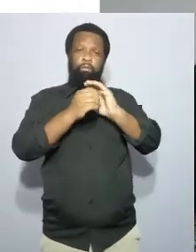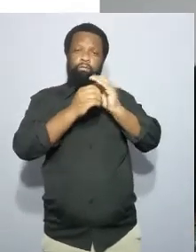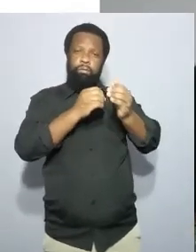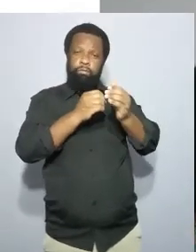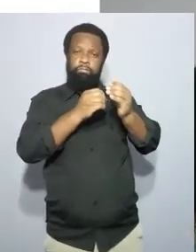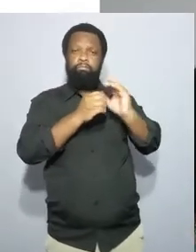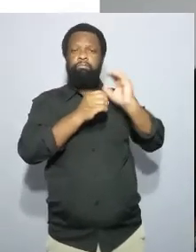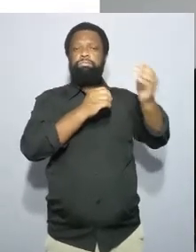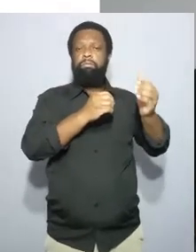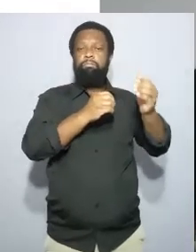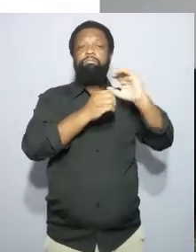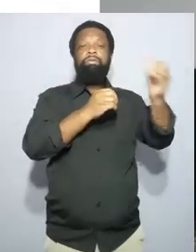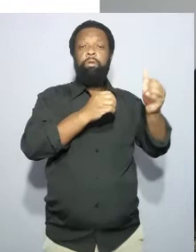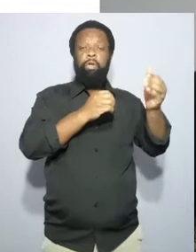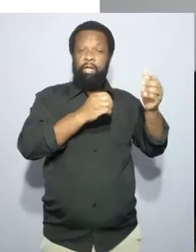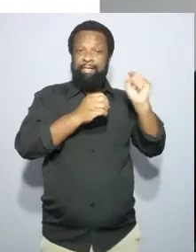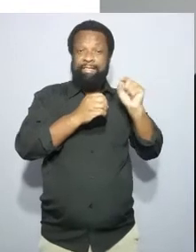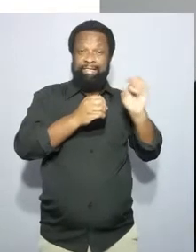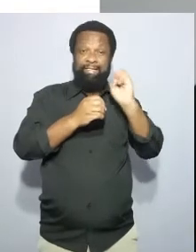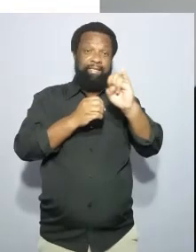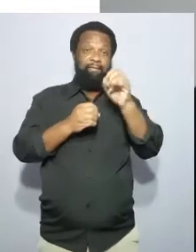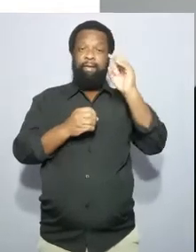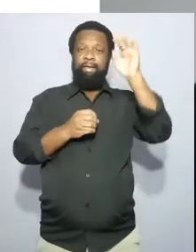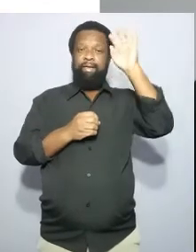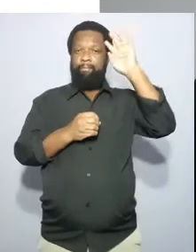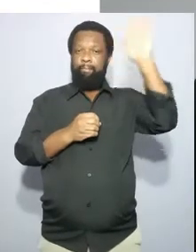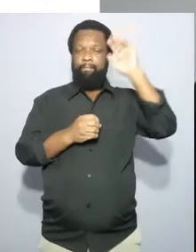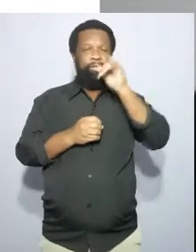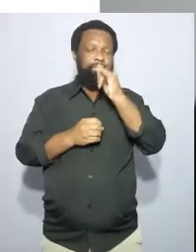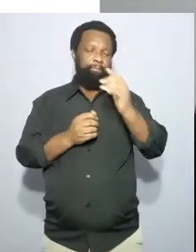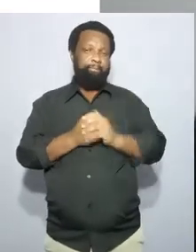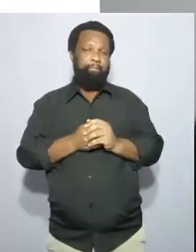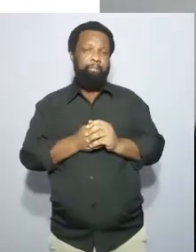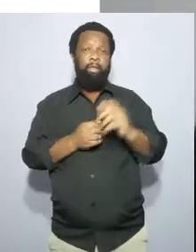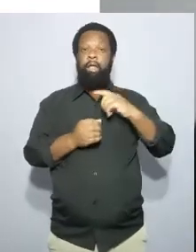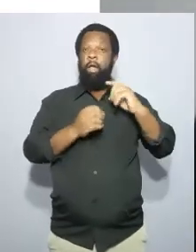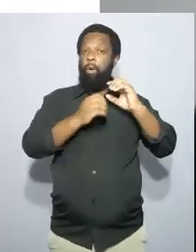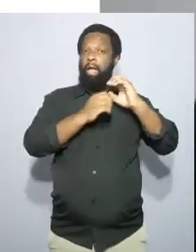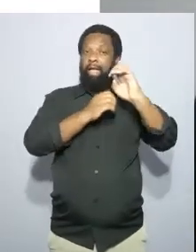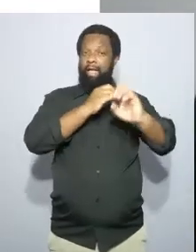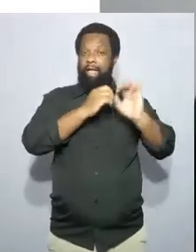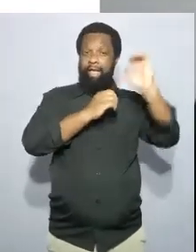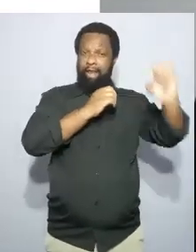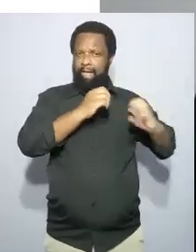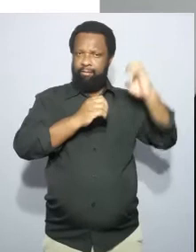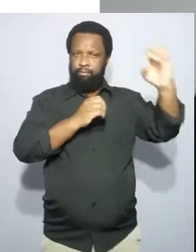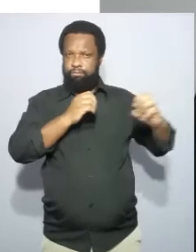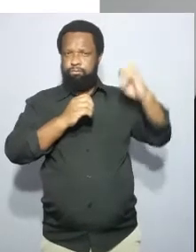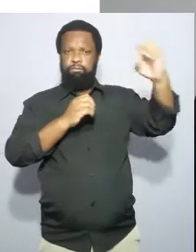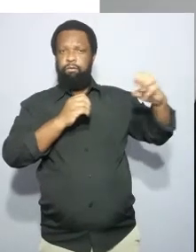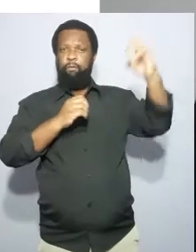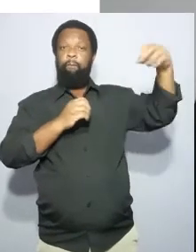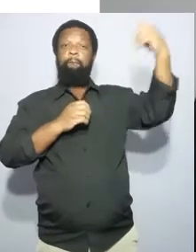a energia precisa ser liberada. Então, se nós formos pensar da seguinte maneira, se tem um elétron do lado de fora do átomo,